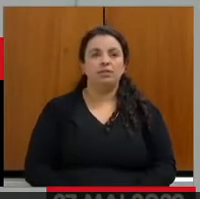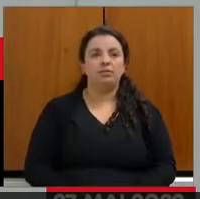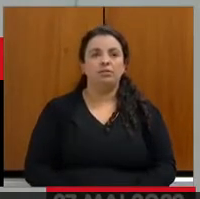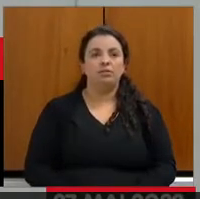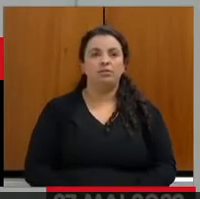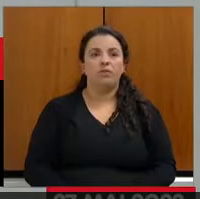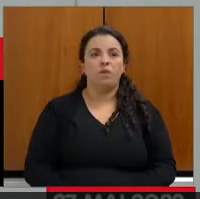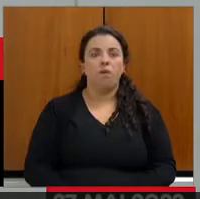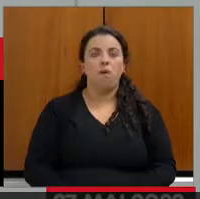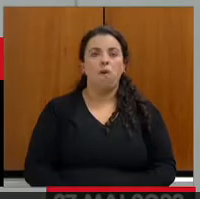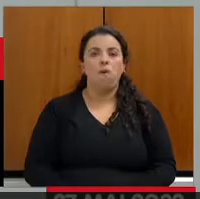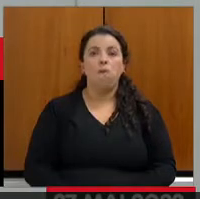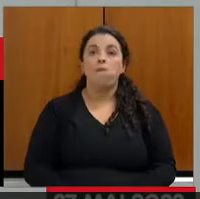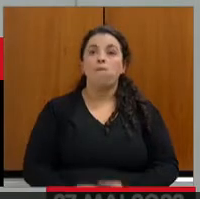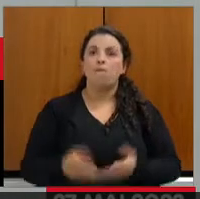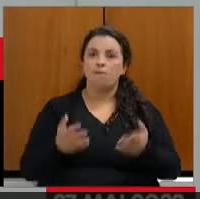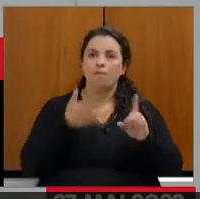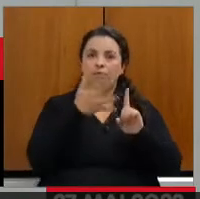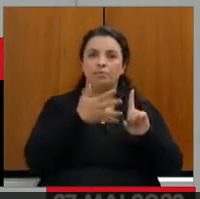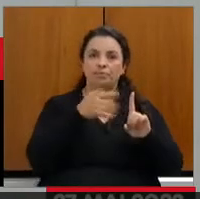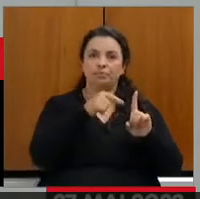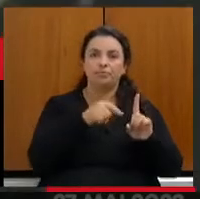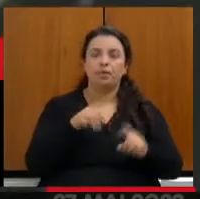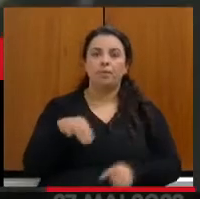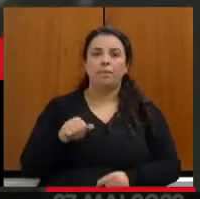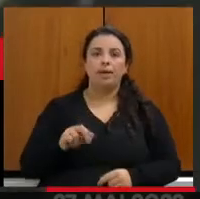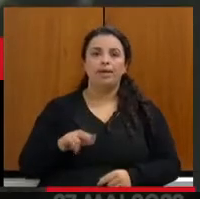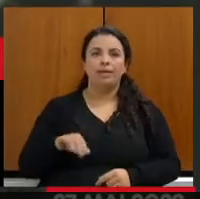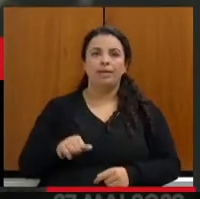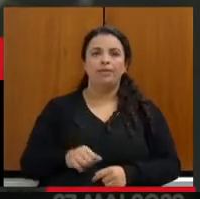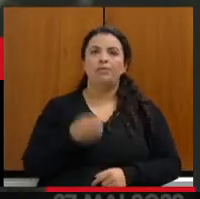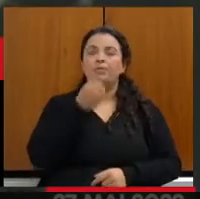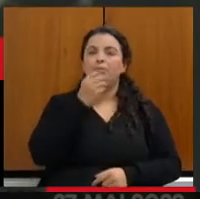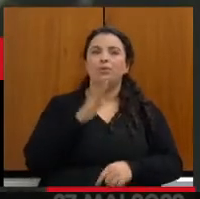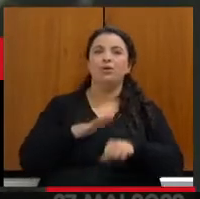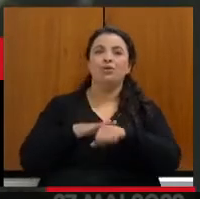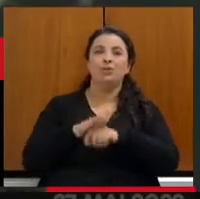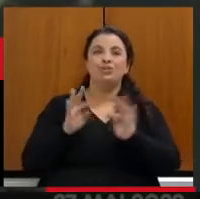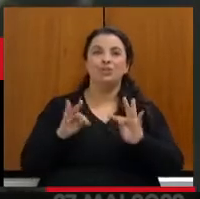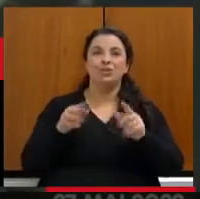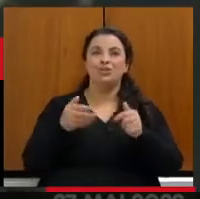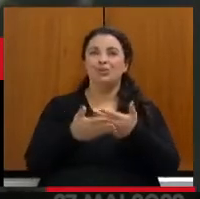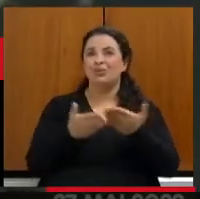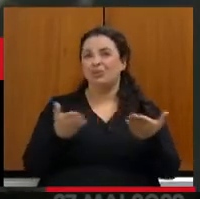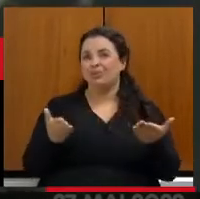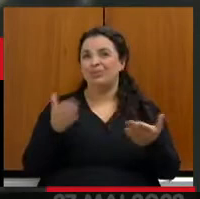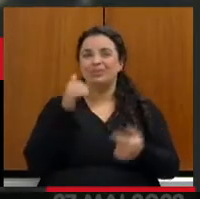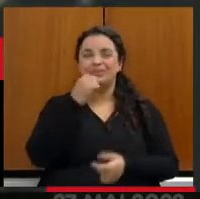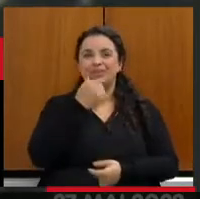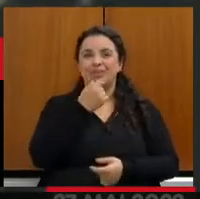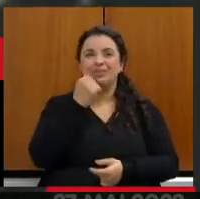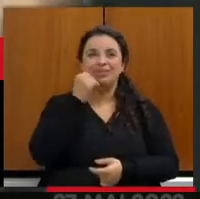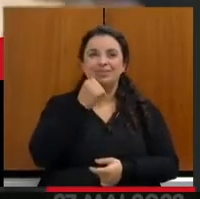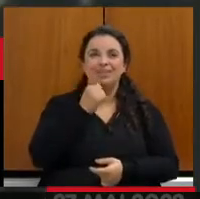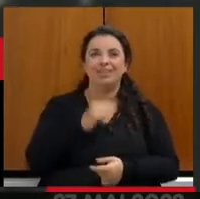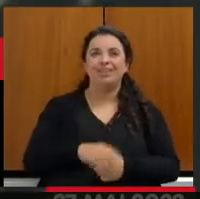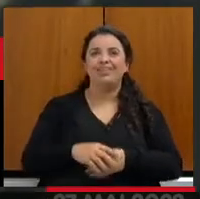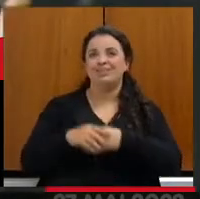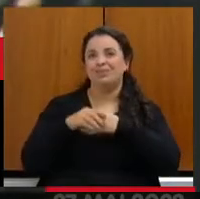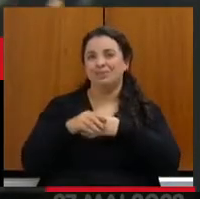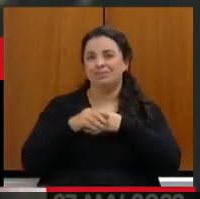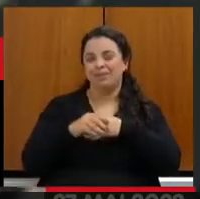e com a palavra senhora Maria concertino Boa noite a todas a todos cumprimento E